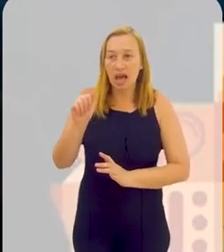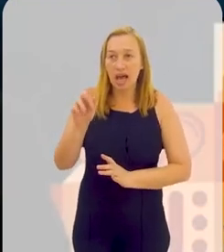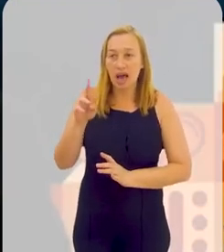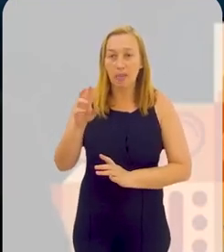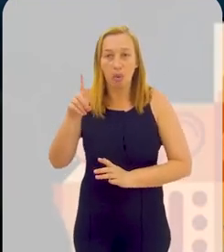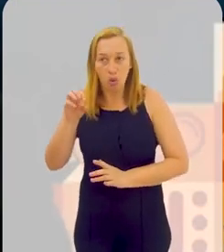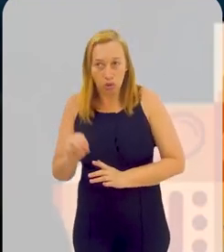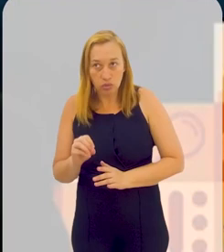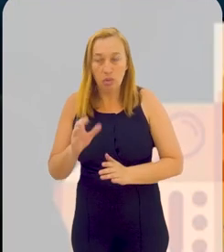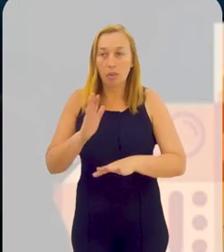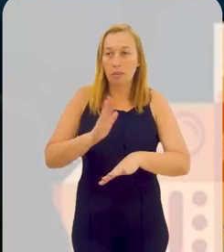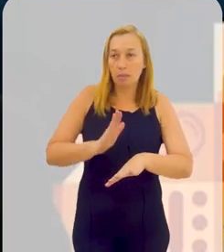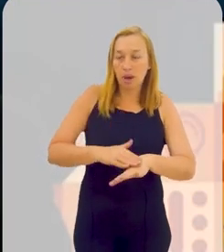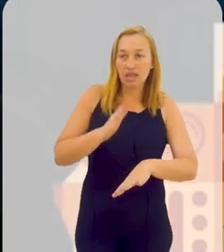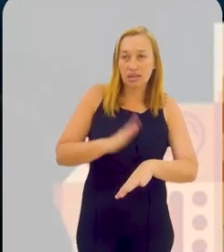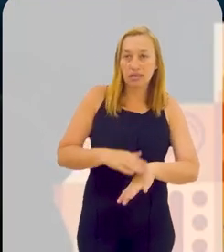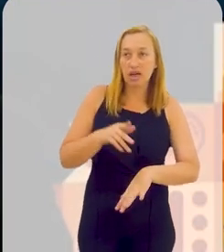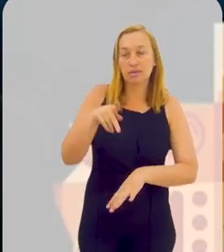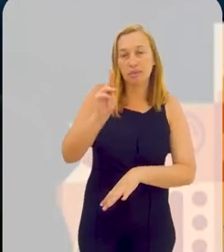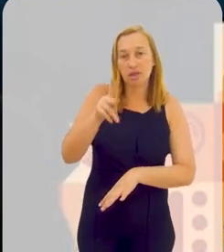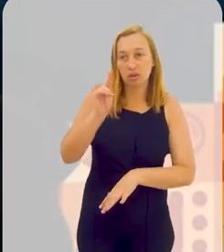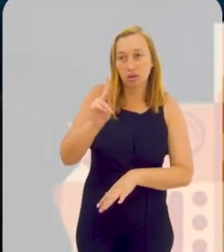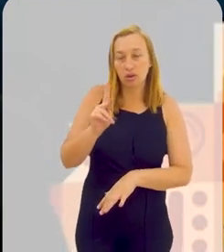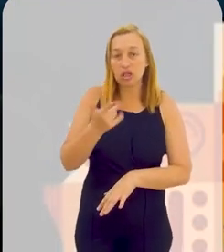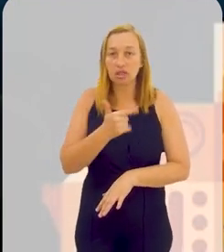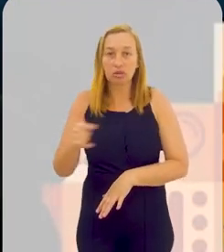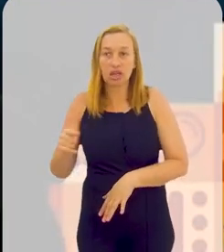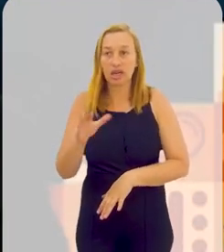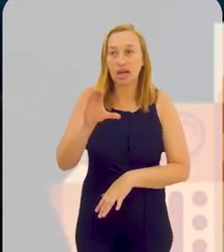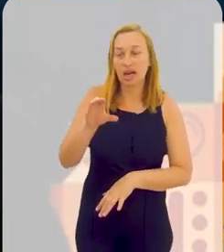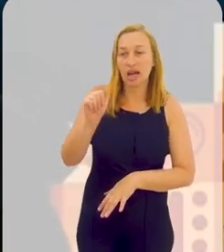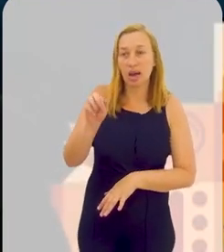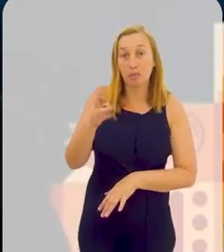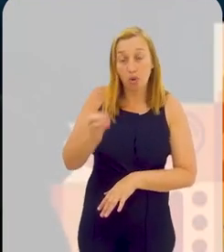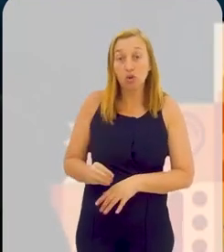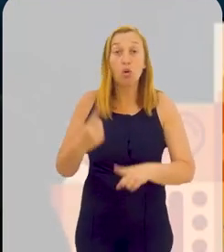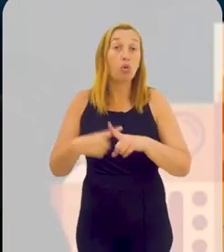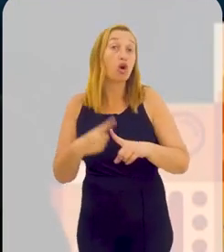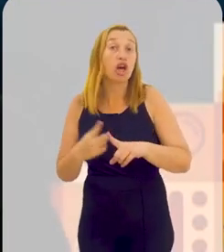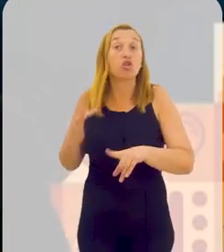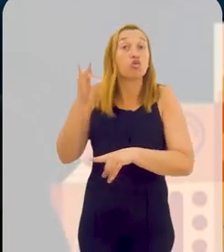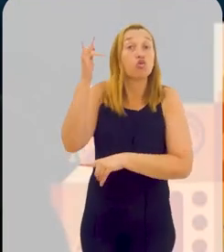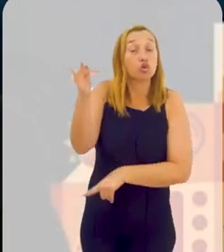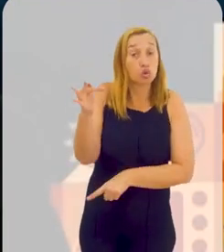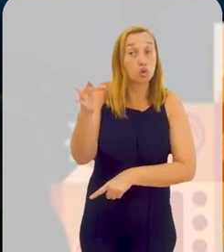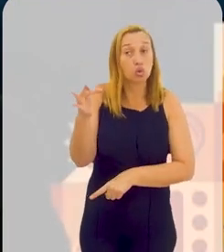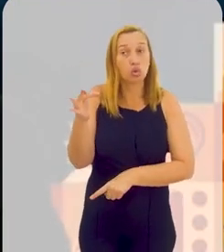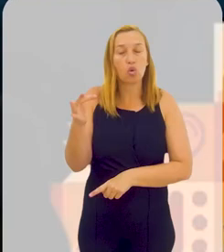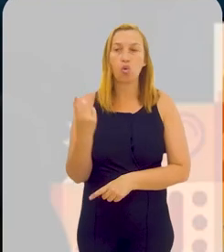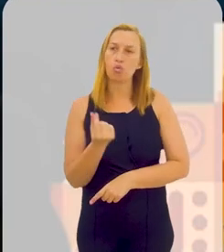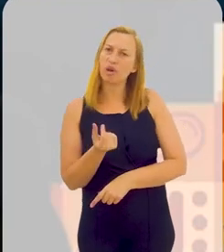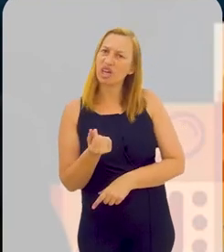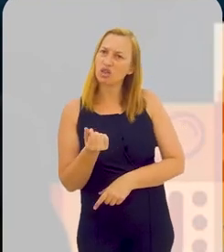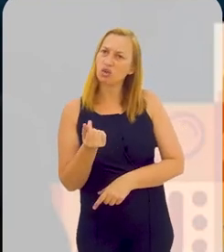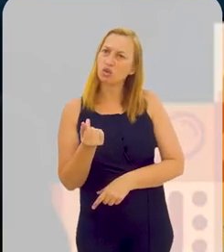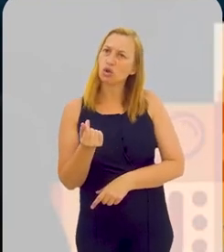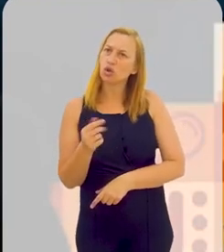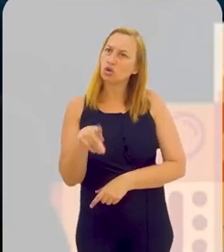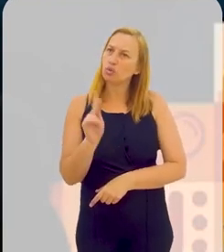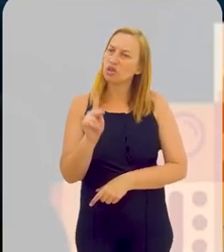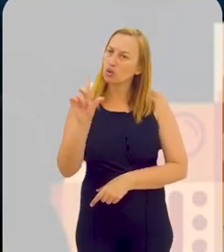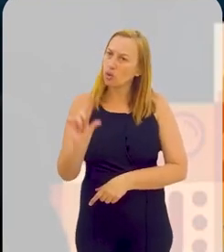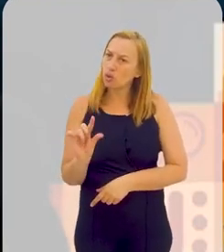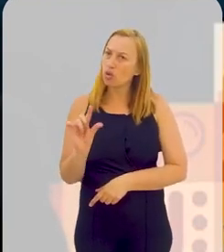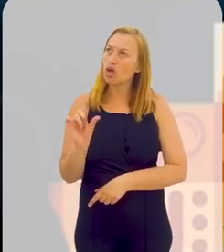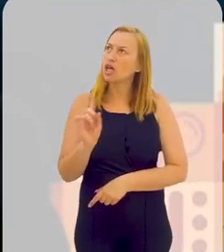vez mais será exigido um petróleo menos carbonizado, né? Porque no futuro o preço